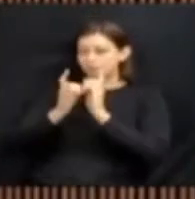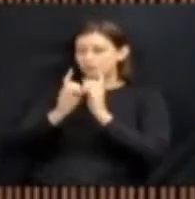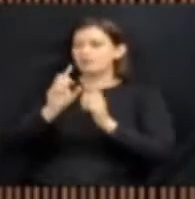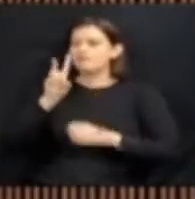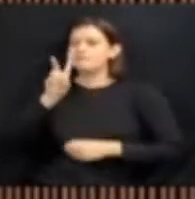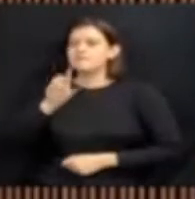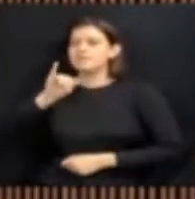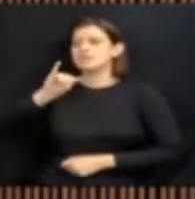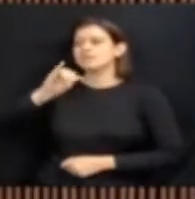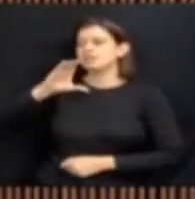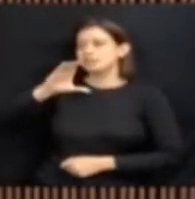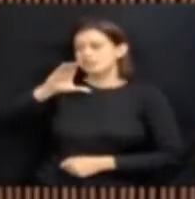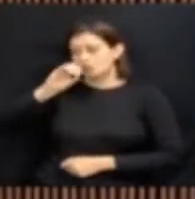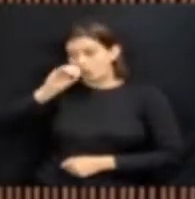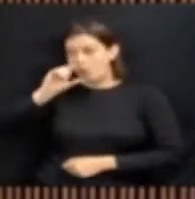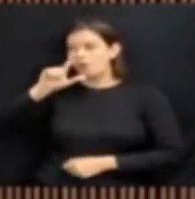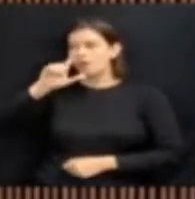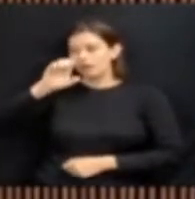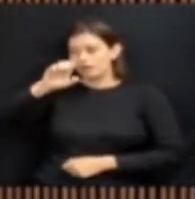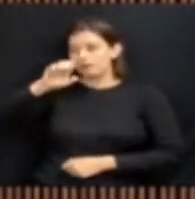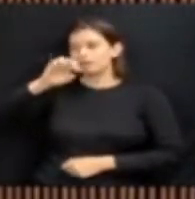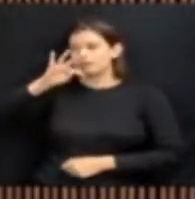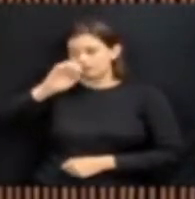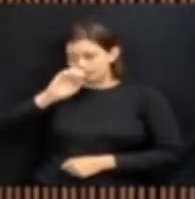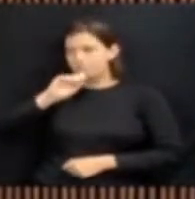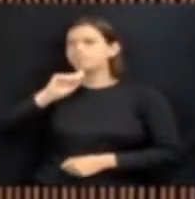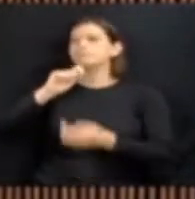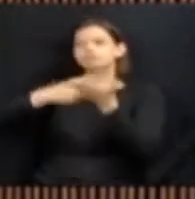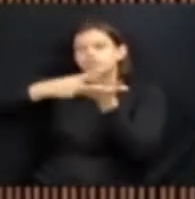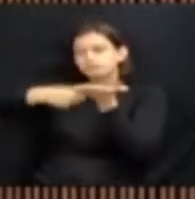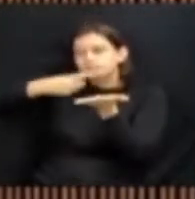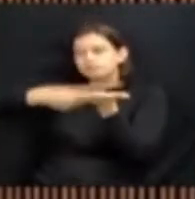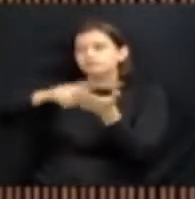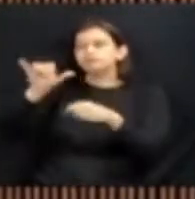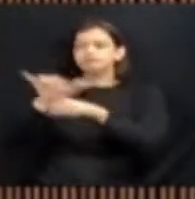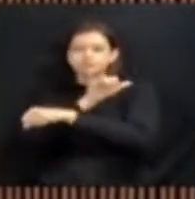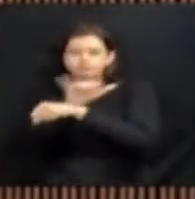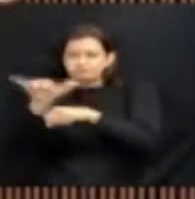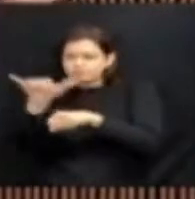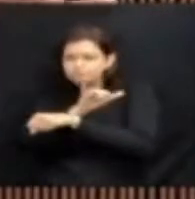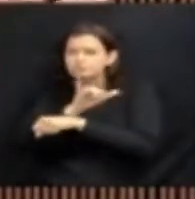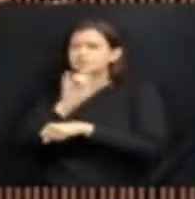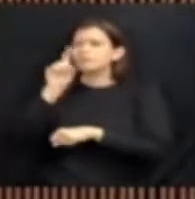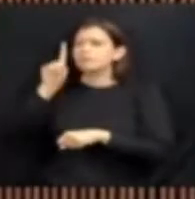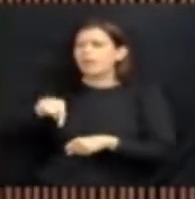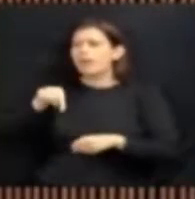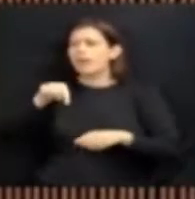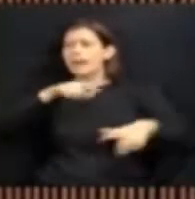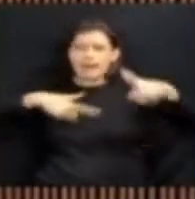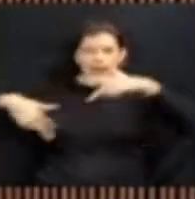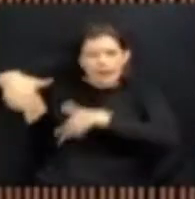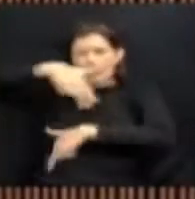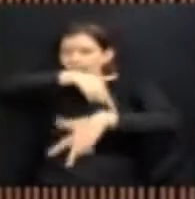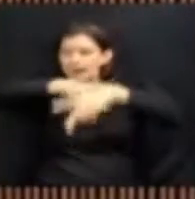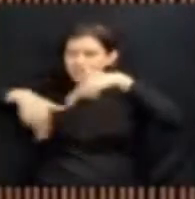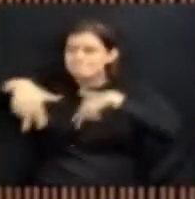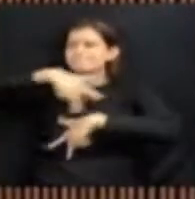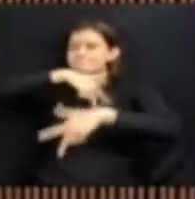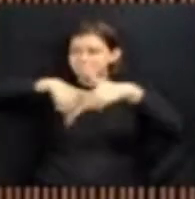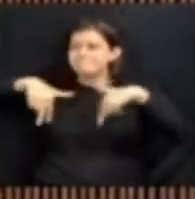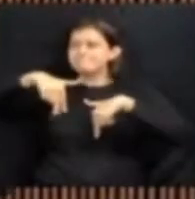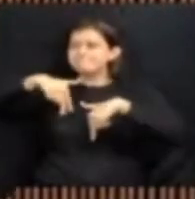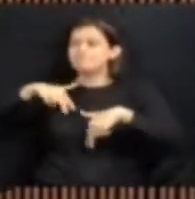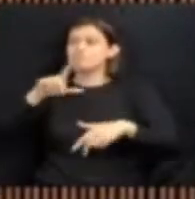jogo falou que o Nilton Santos o sítio de dia trocar passes curtos durante o meio-campo